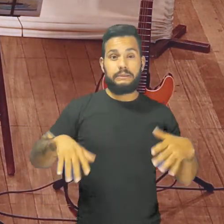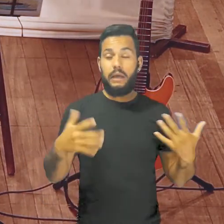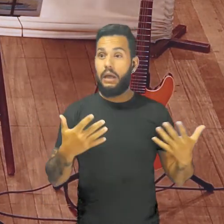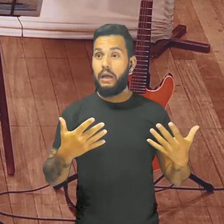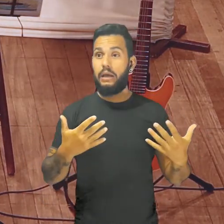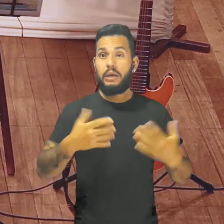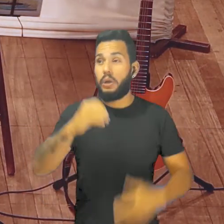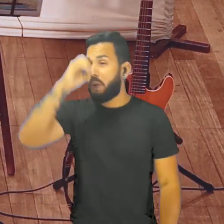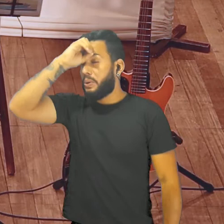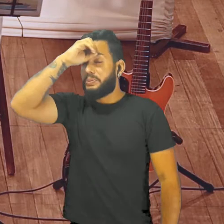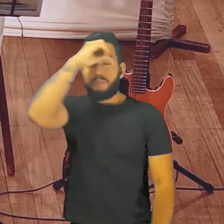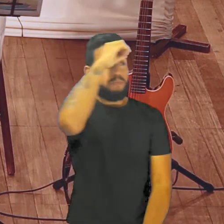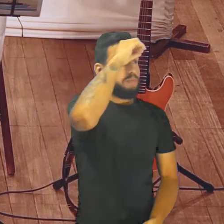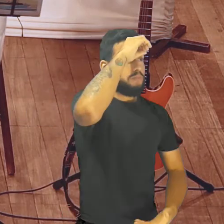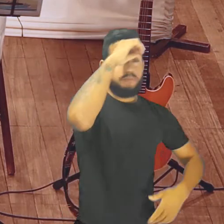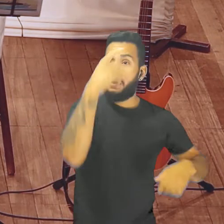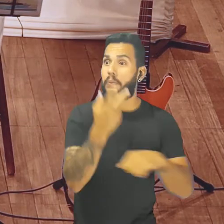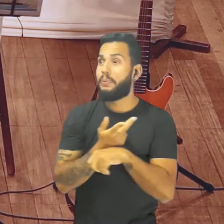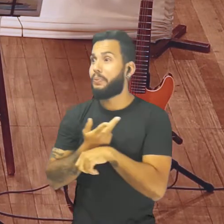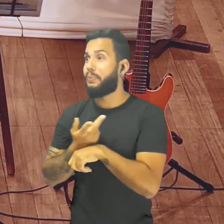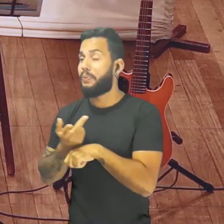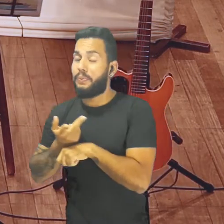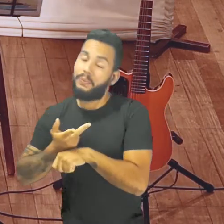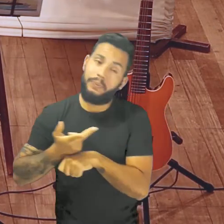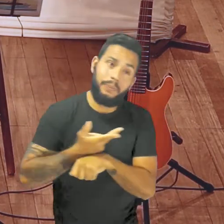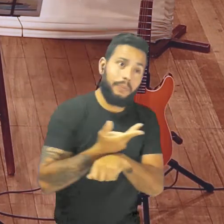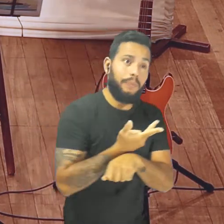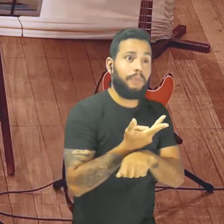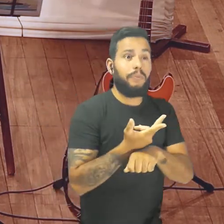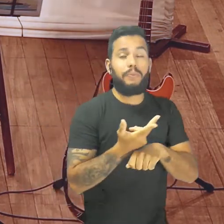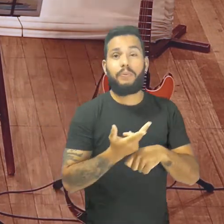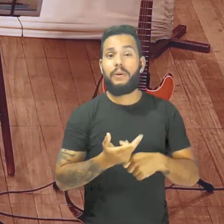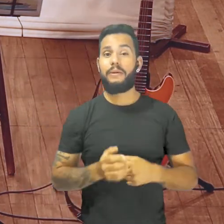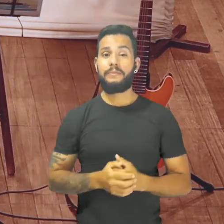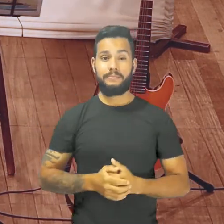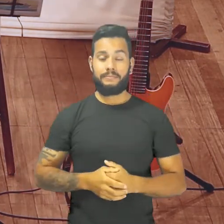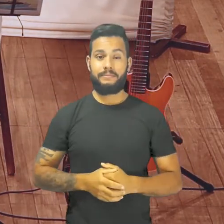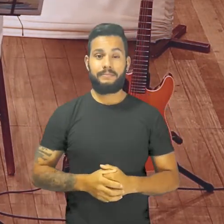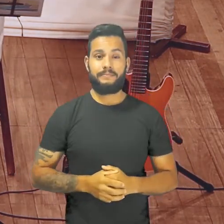perdidos, estão perdidos.